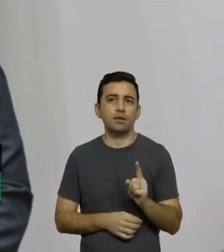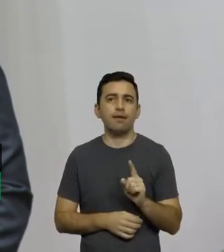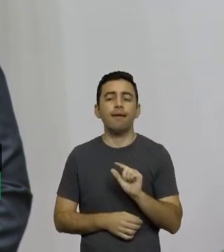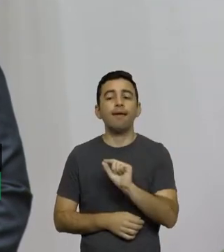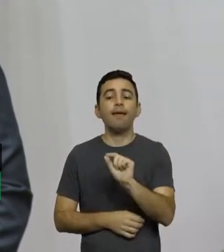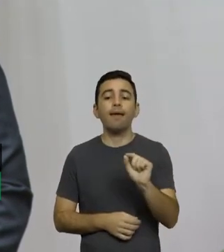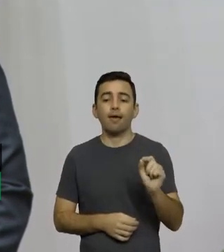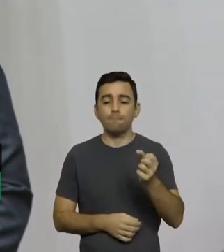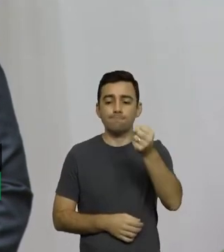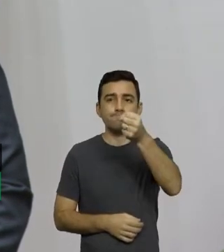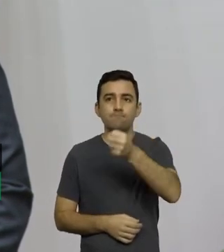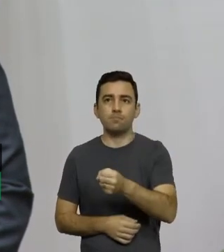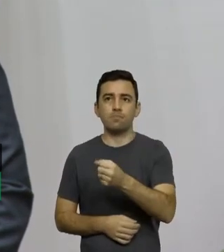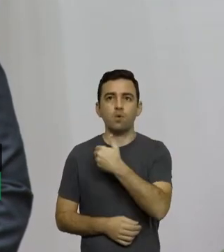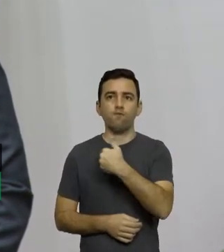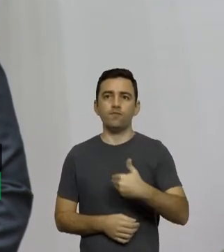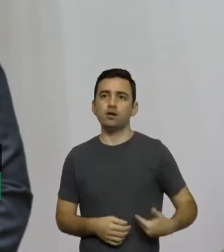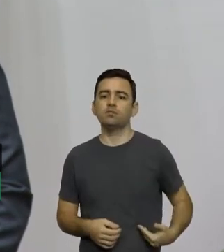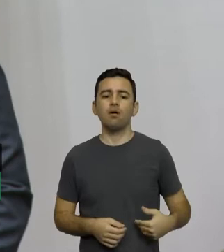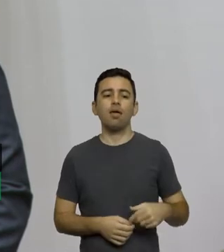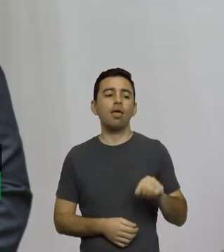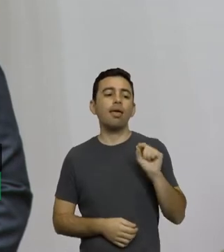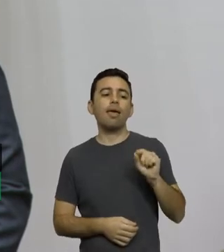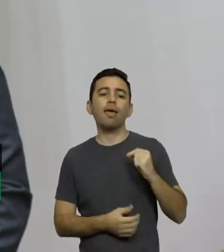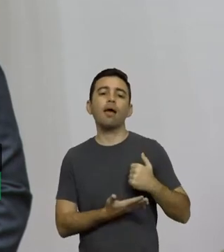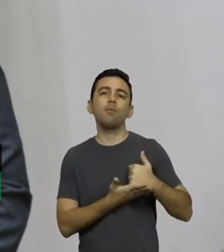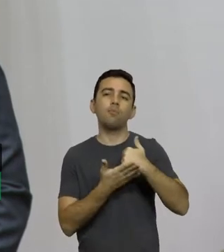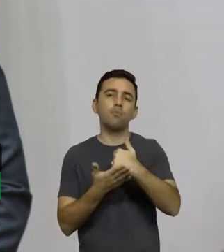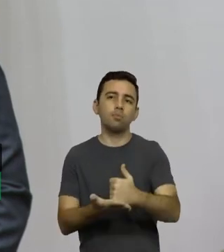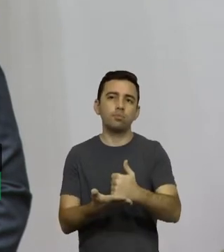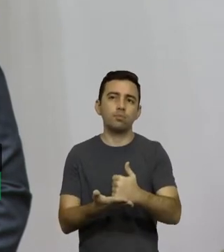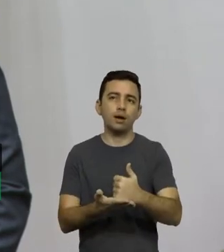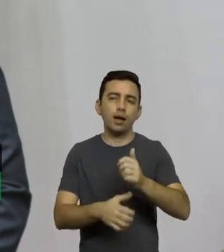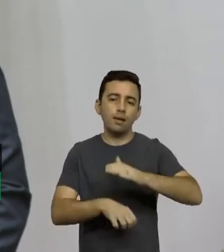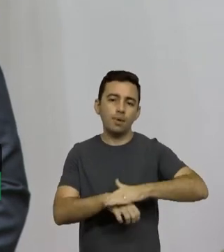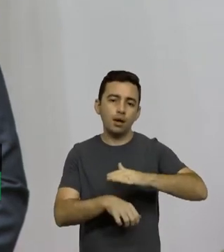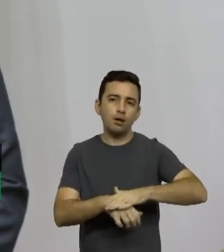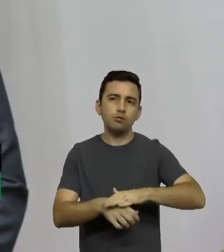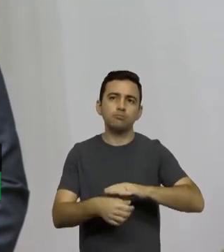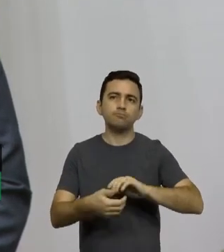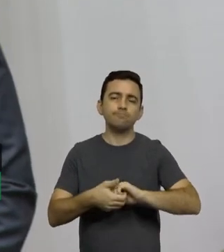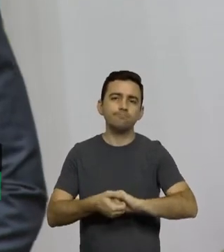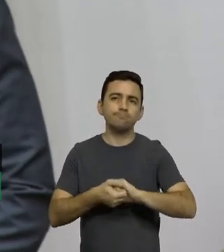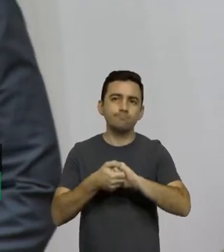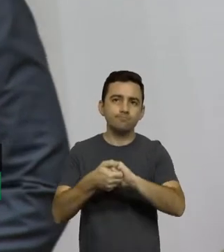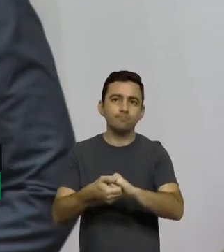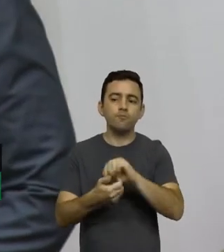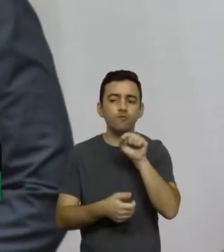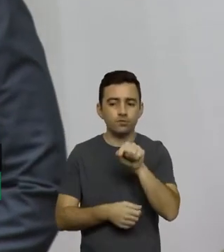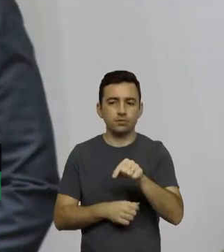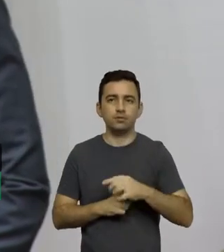aí, quem que levou a possibilidade, te estendeu essa oportunidade de lhe colocar ali.